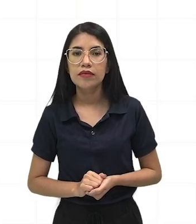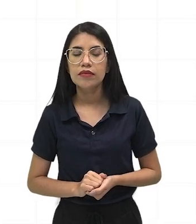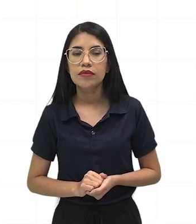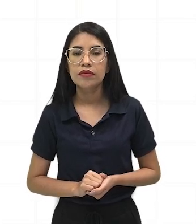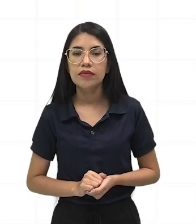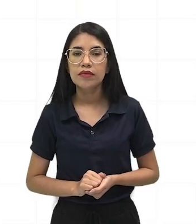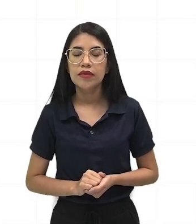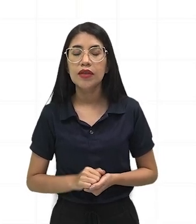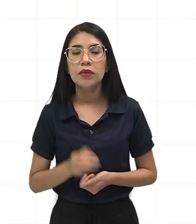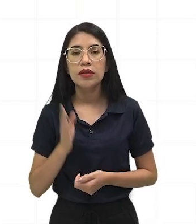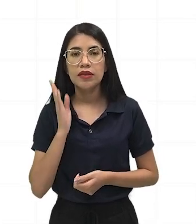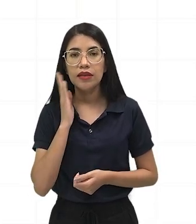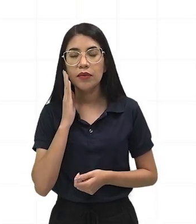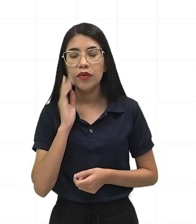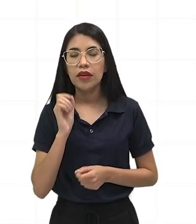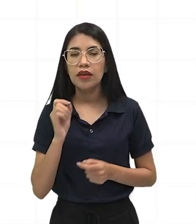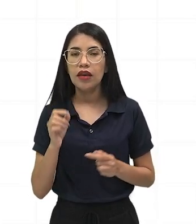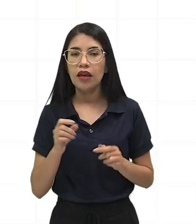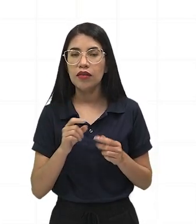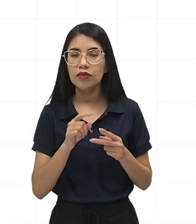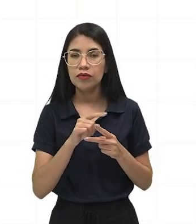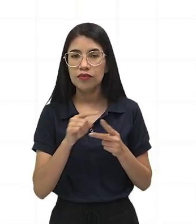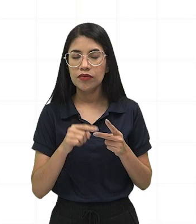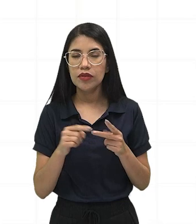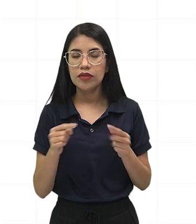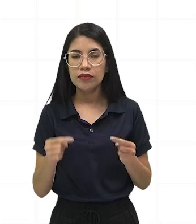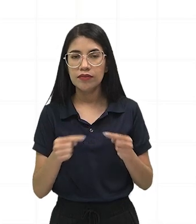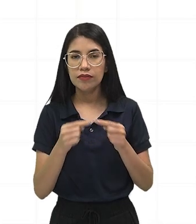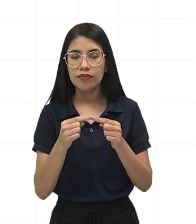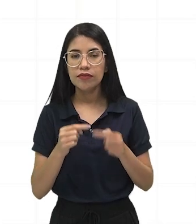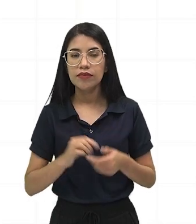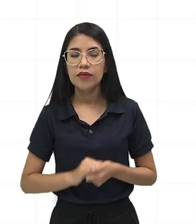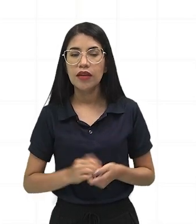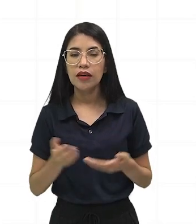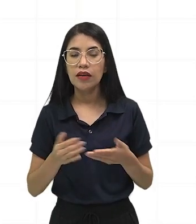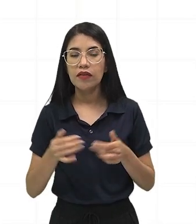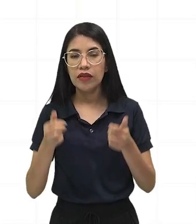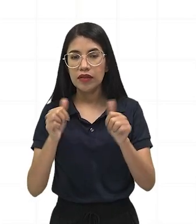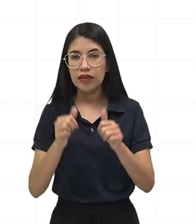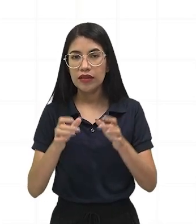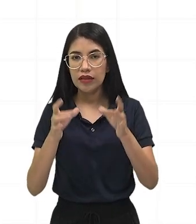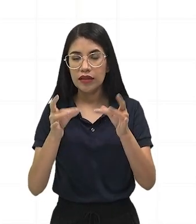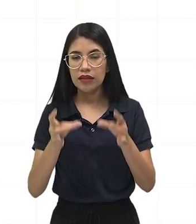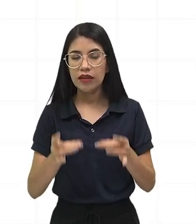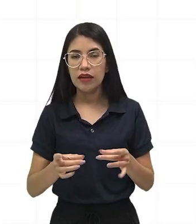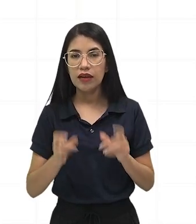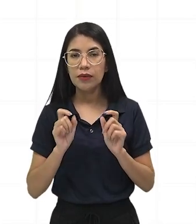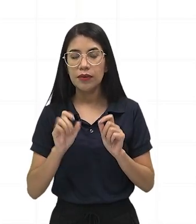são diretamente proporcionais. Vamos analisar o que está acontecendo.